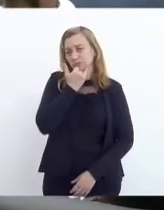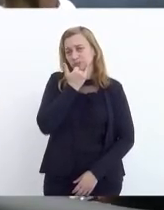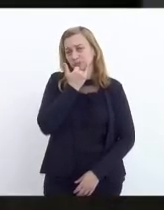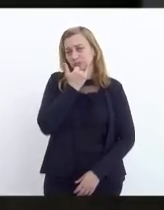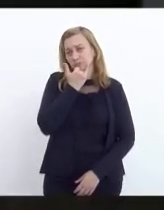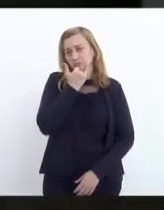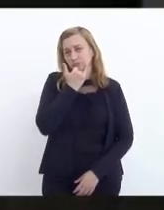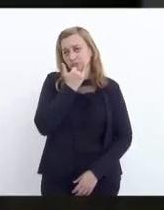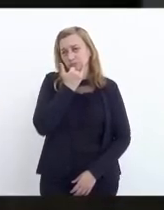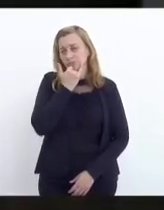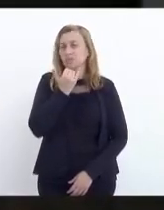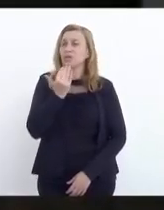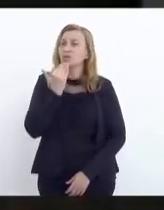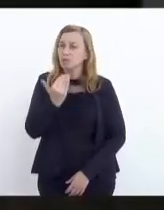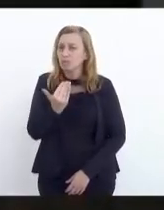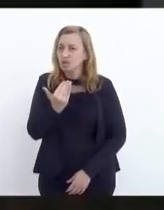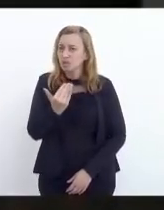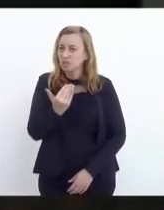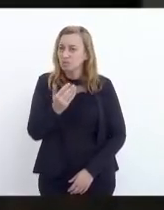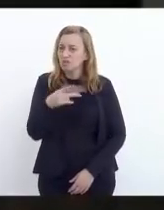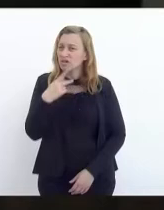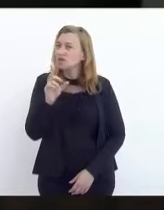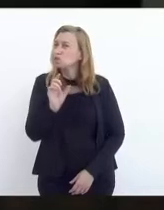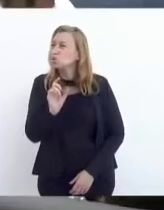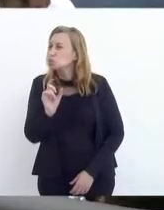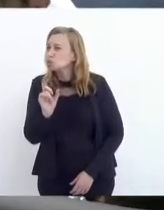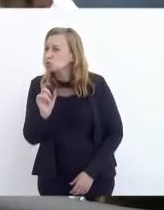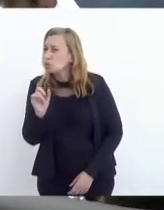Vossa Excelência pediu para dar parecer sobre...